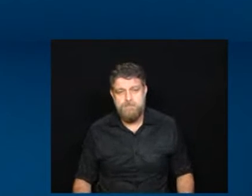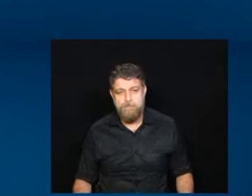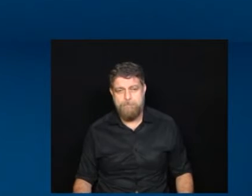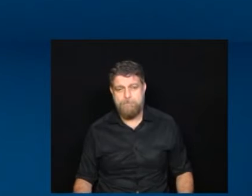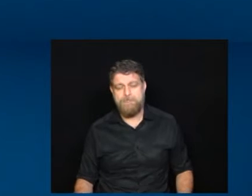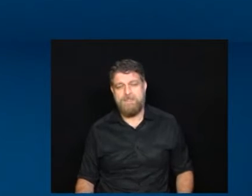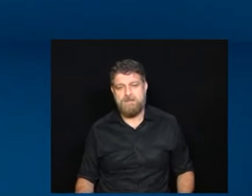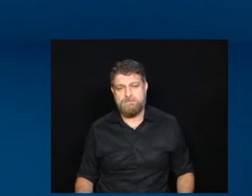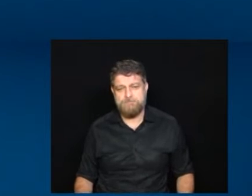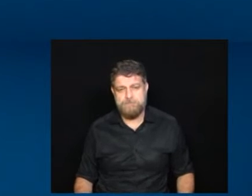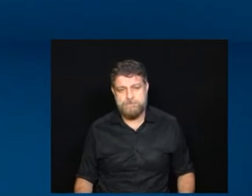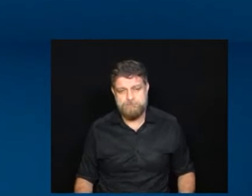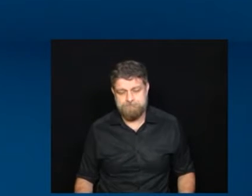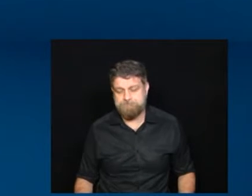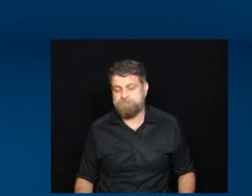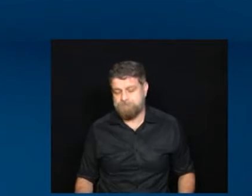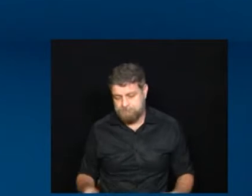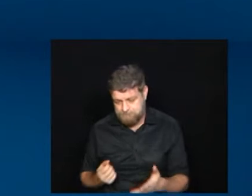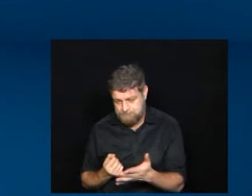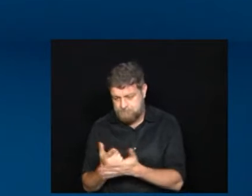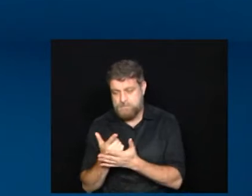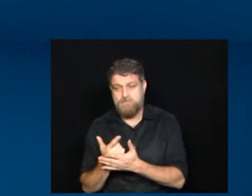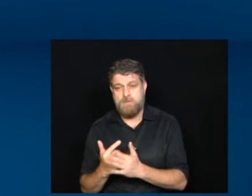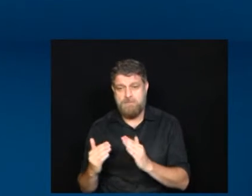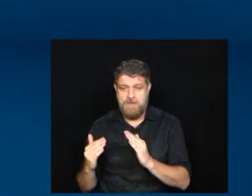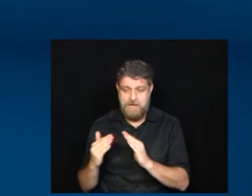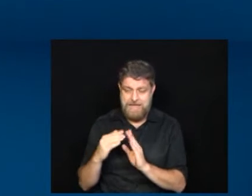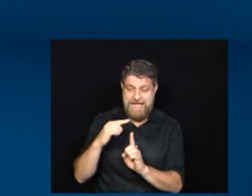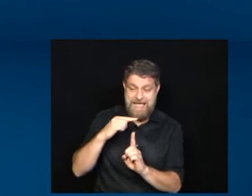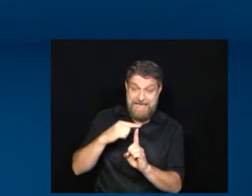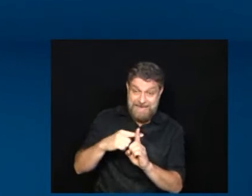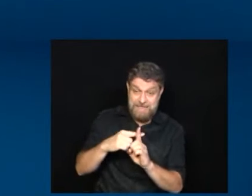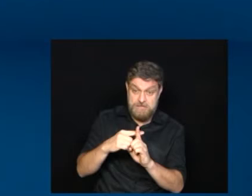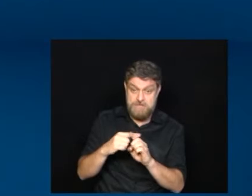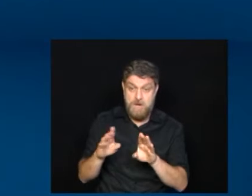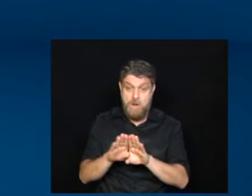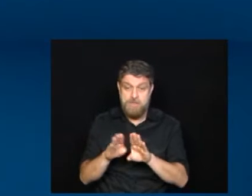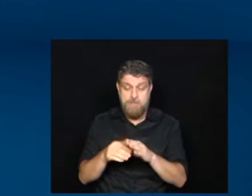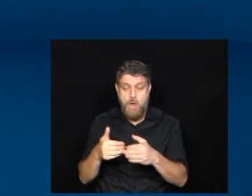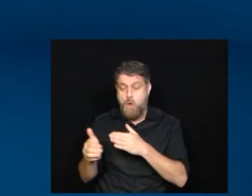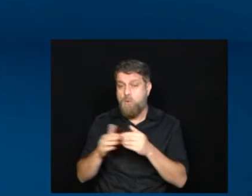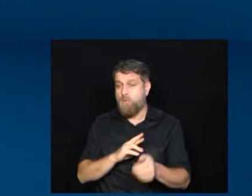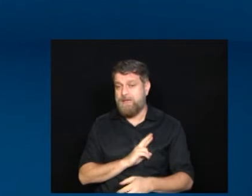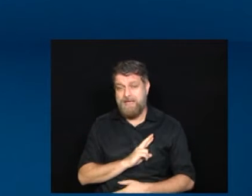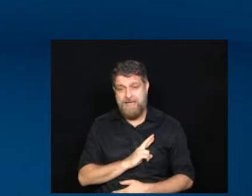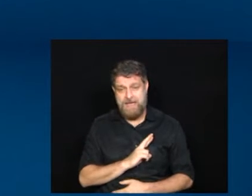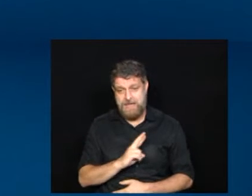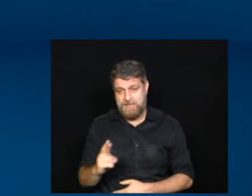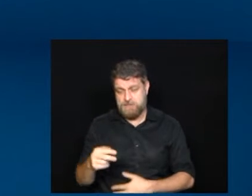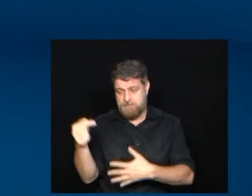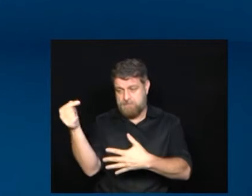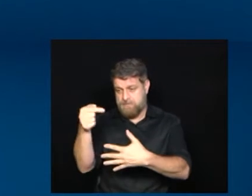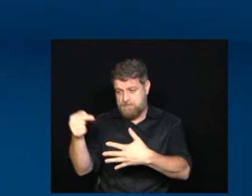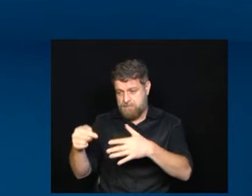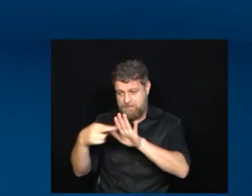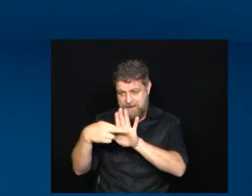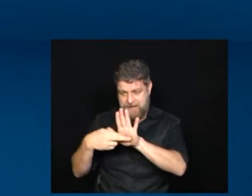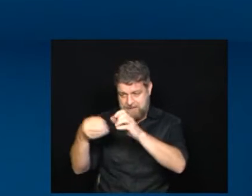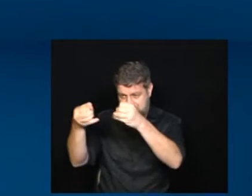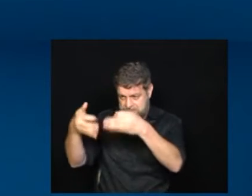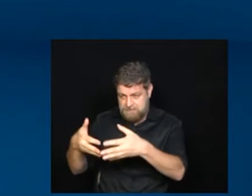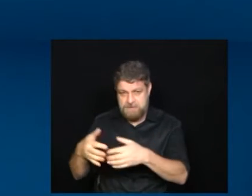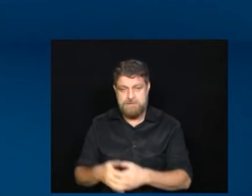o ITBI, na aquisição de imóveis por igrejas e templos de qualquer culto e da outras providências. O